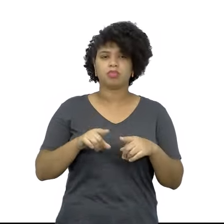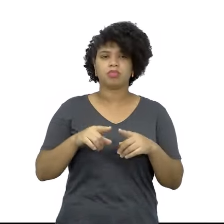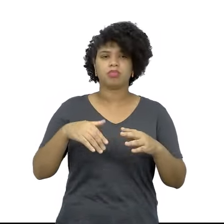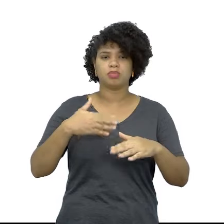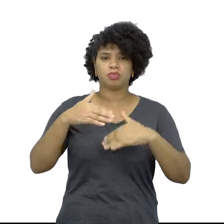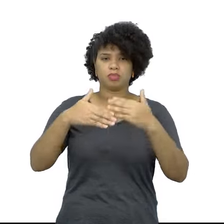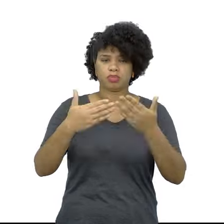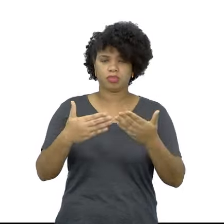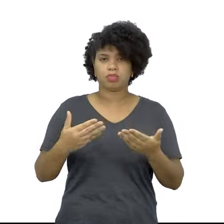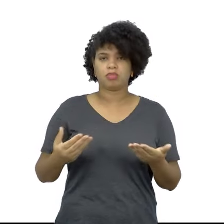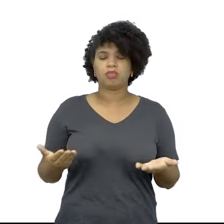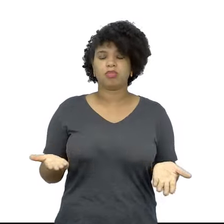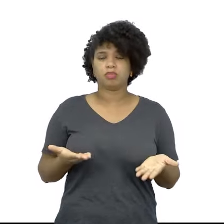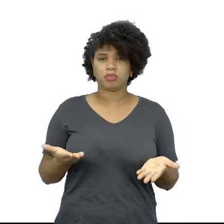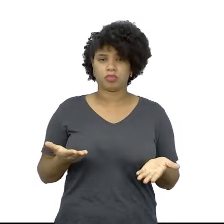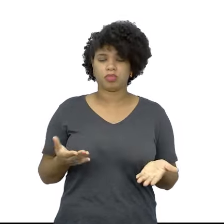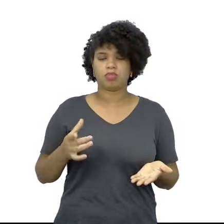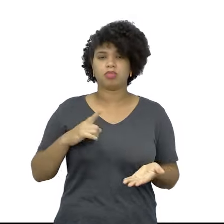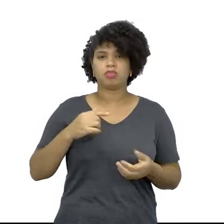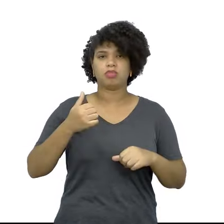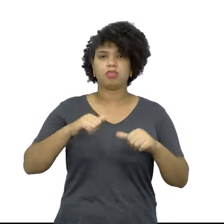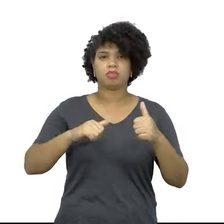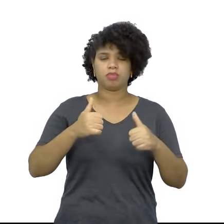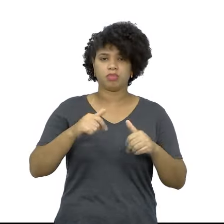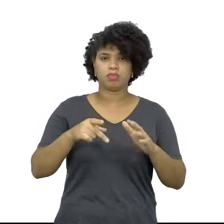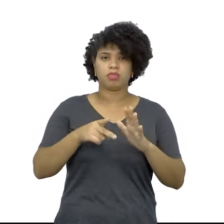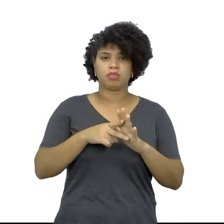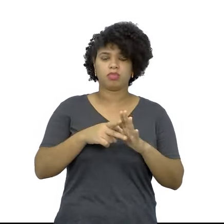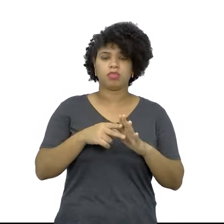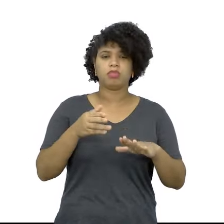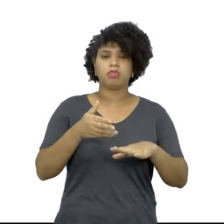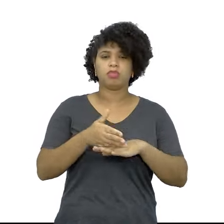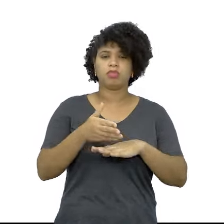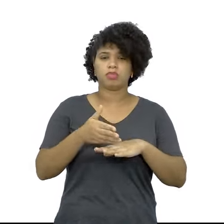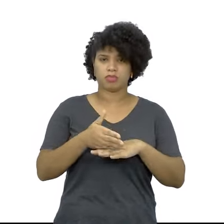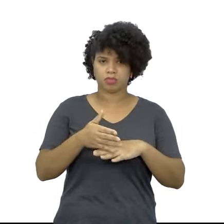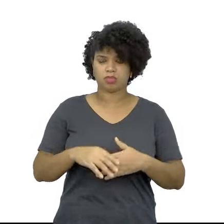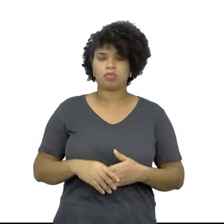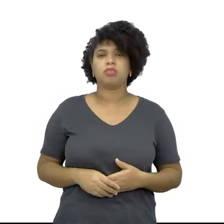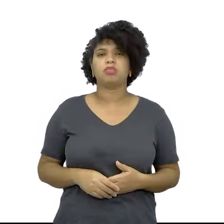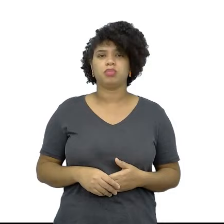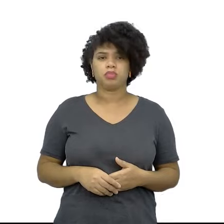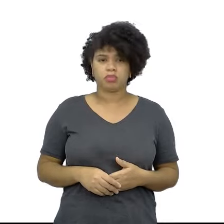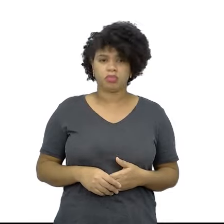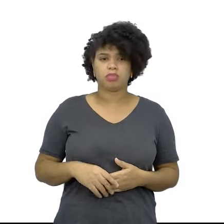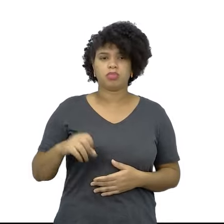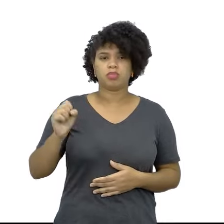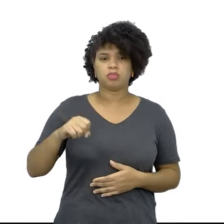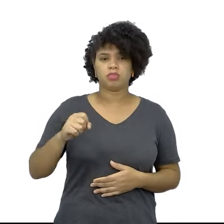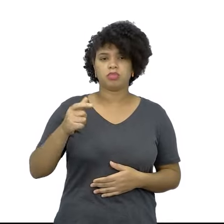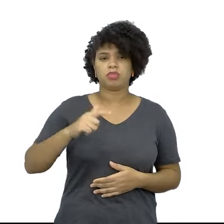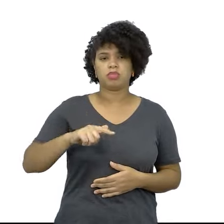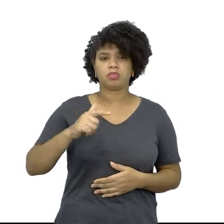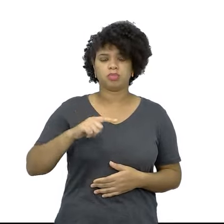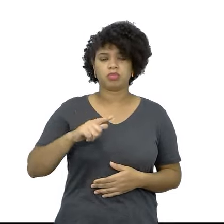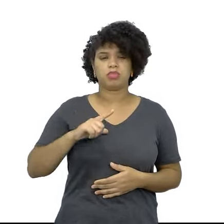temos aqui, neste momento, a avaliação diagnóstica de entrada, que será também,